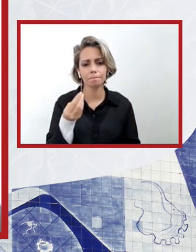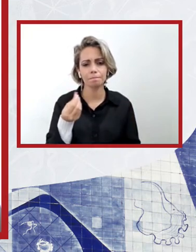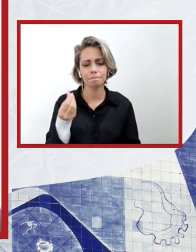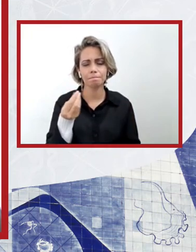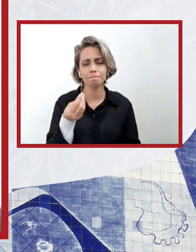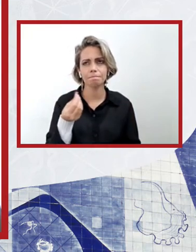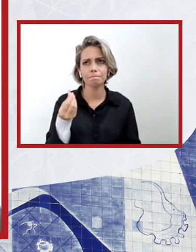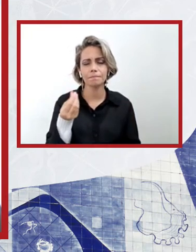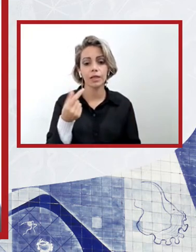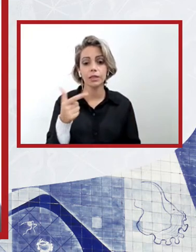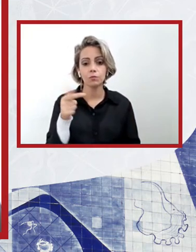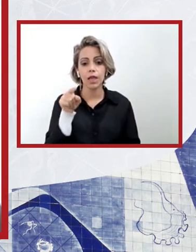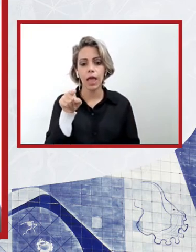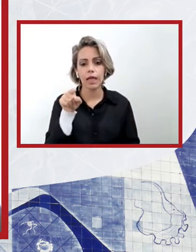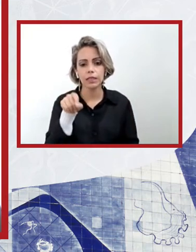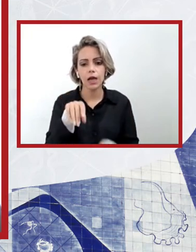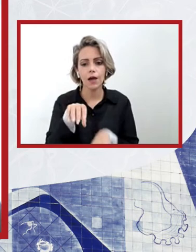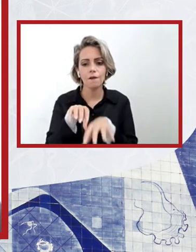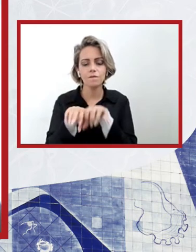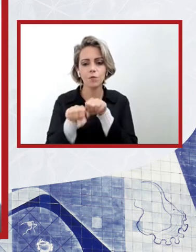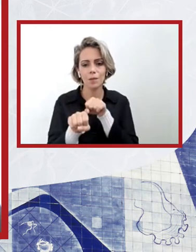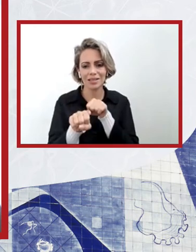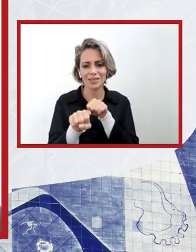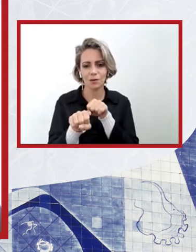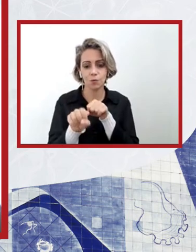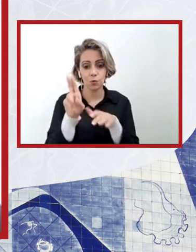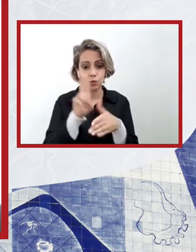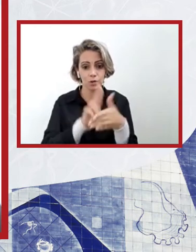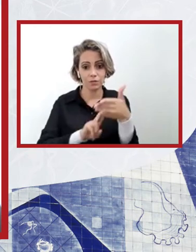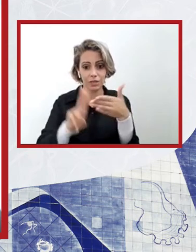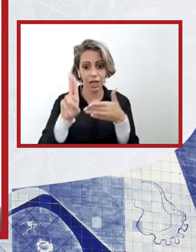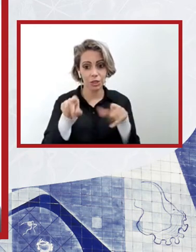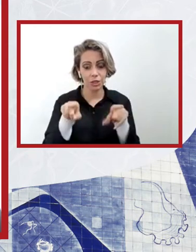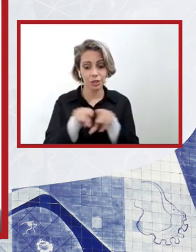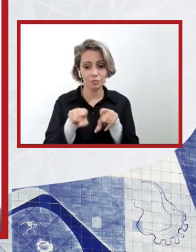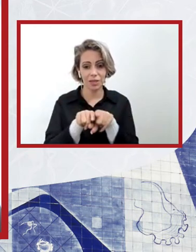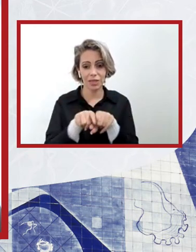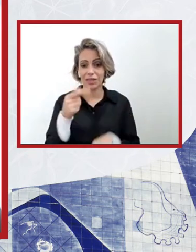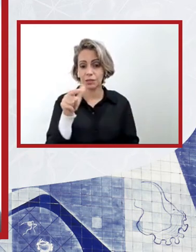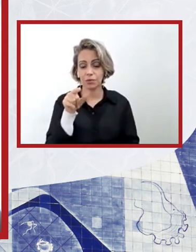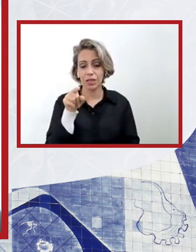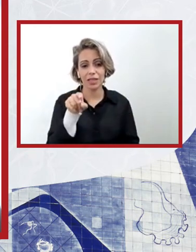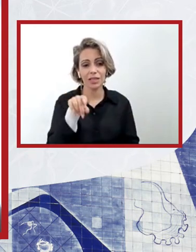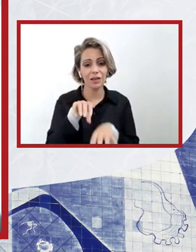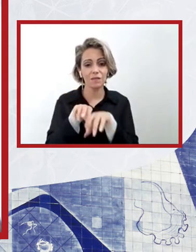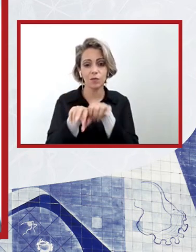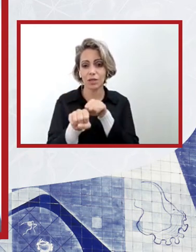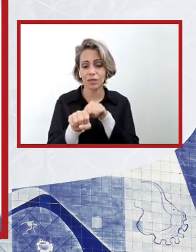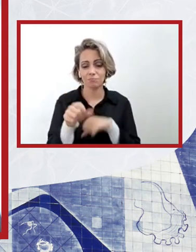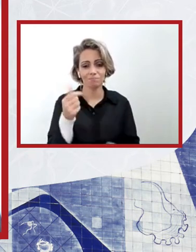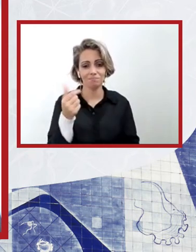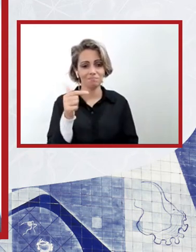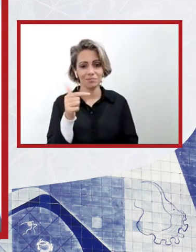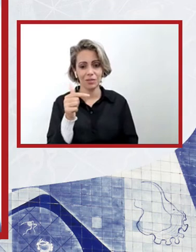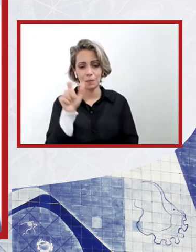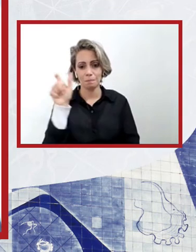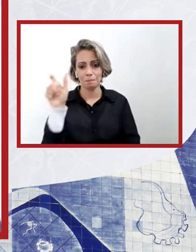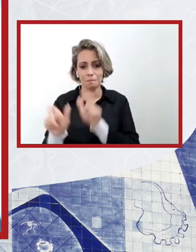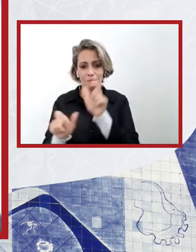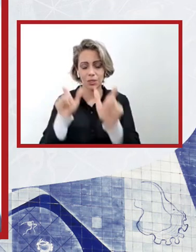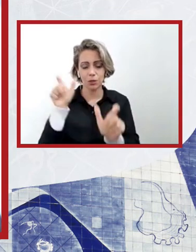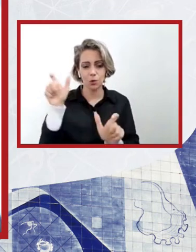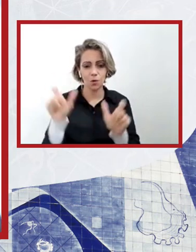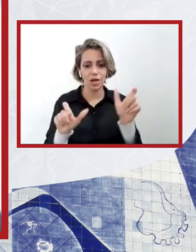essa formação, né? A universidade também não tem essa formação. Né, e não tem pessoas que